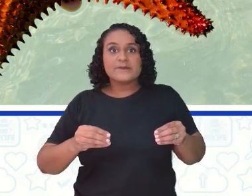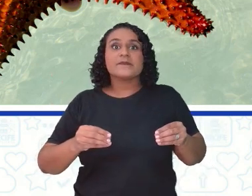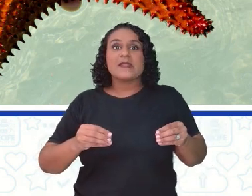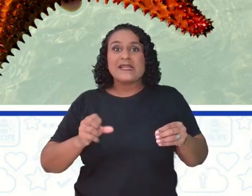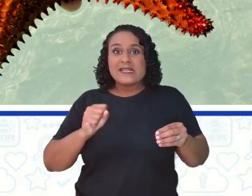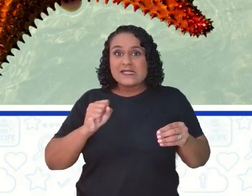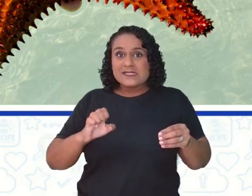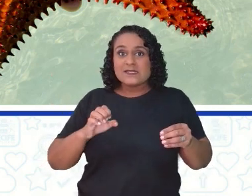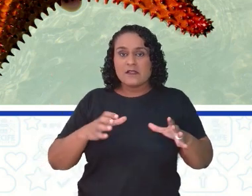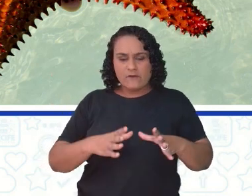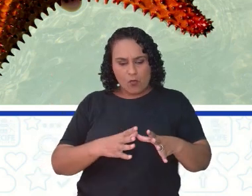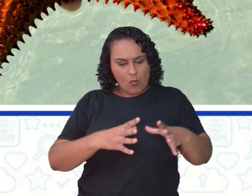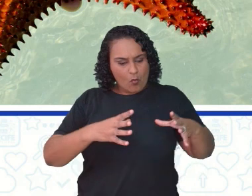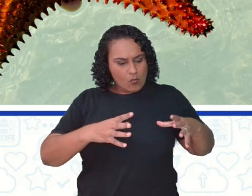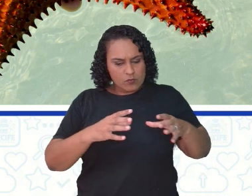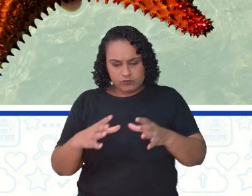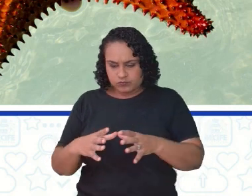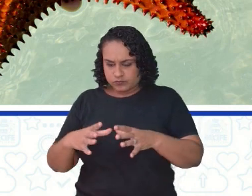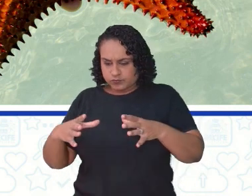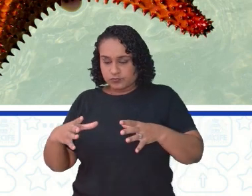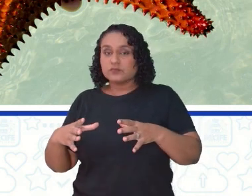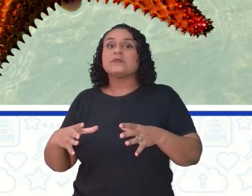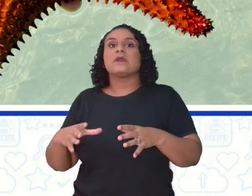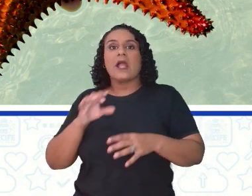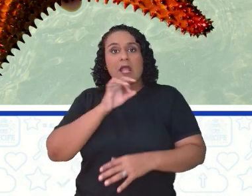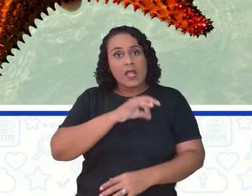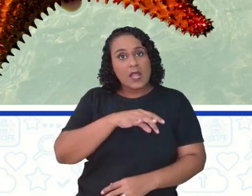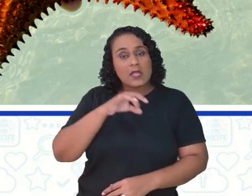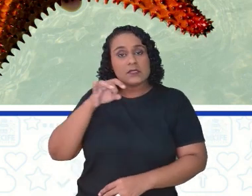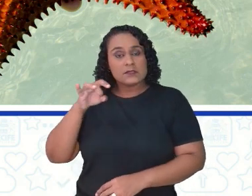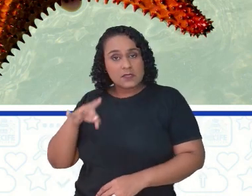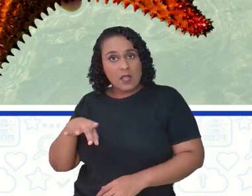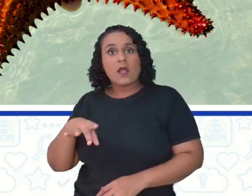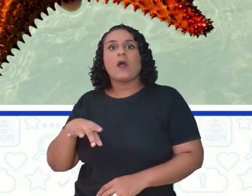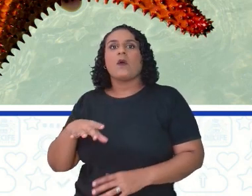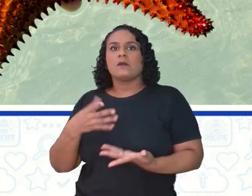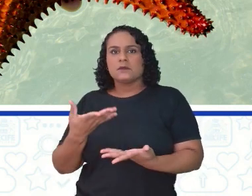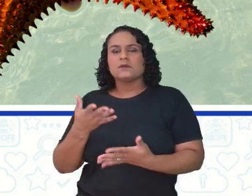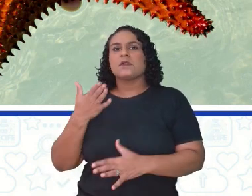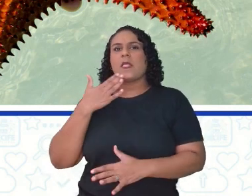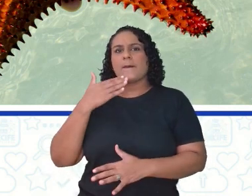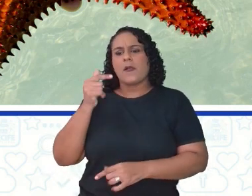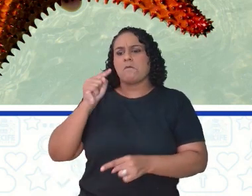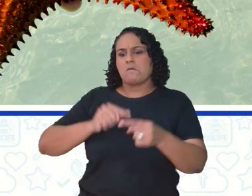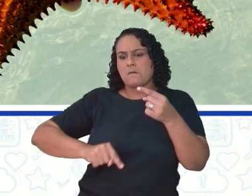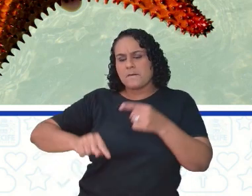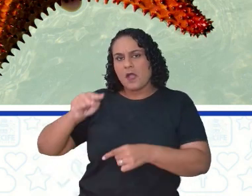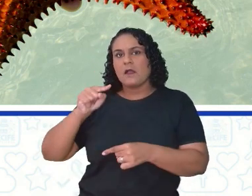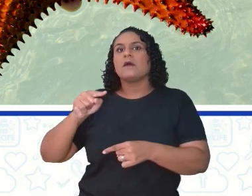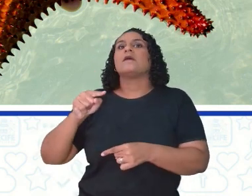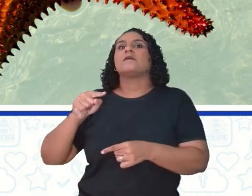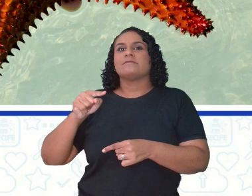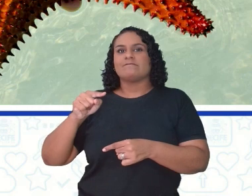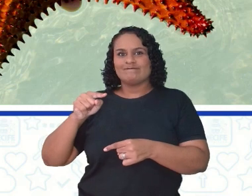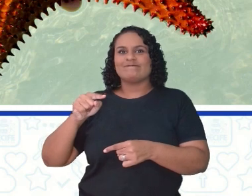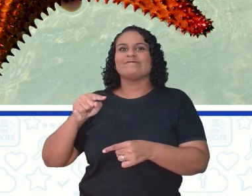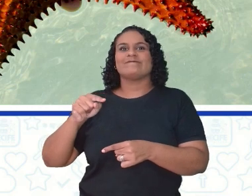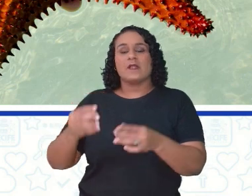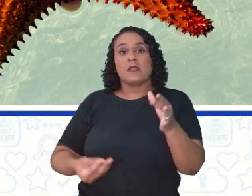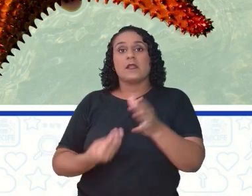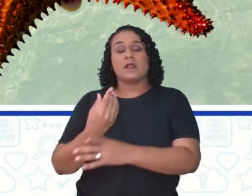partes forem grandes o suficiente, cada uma delas se regenerar, originando um novo